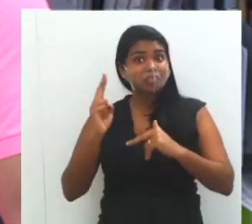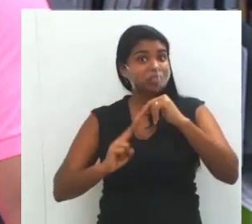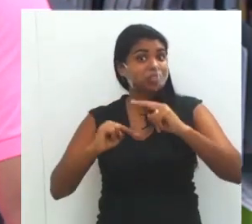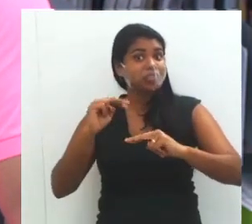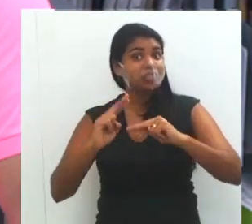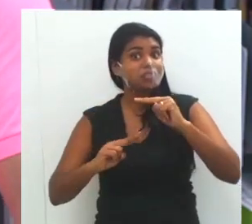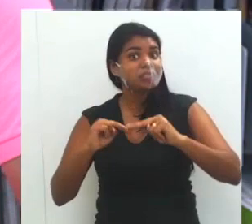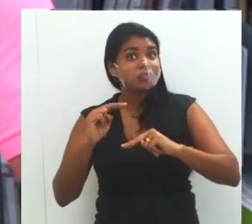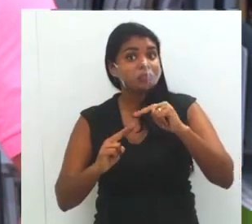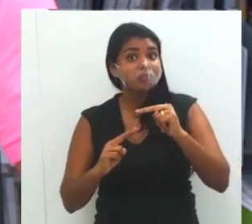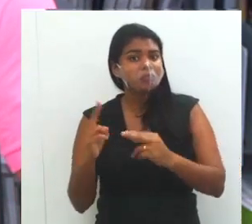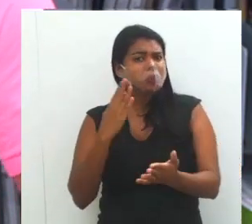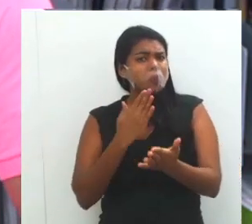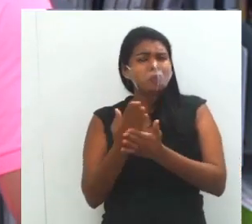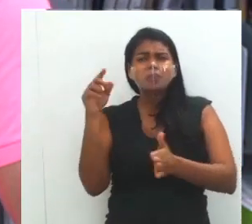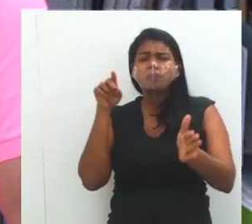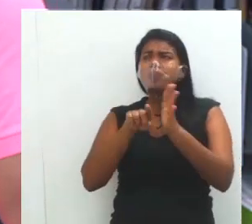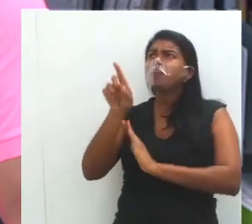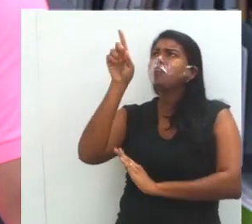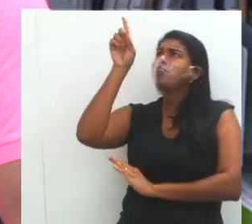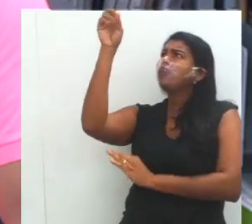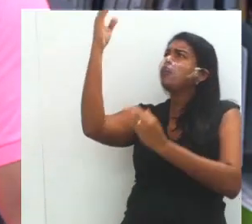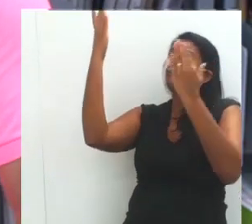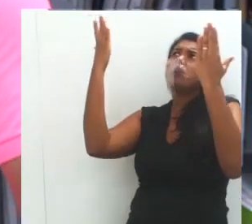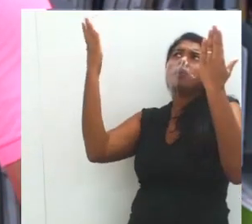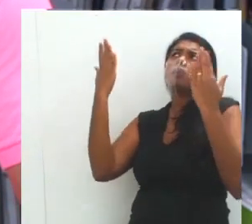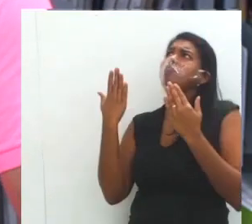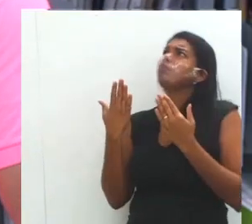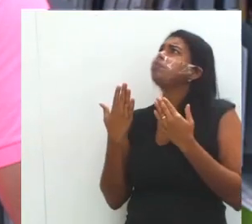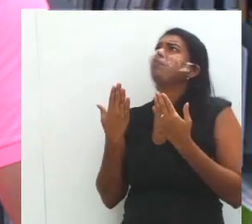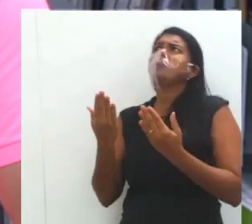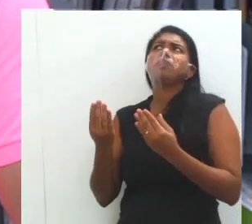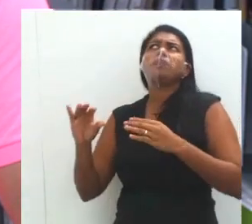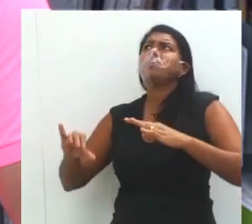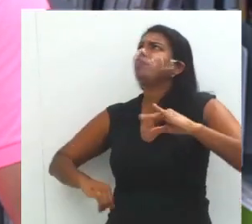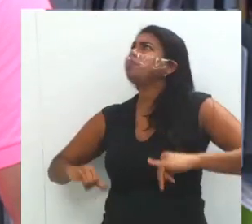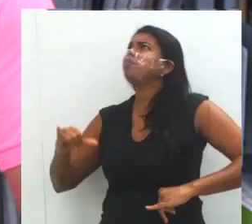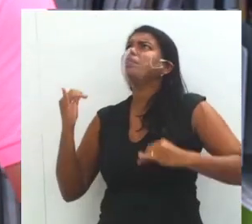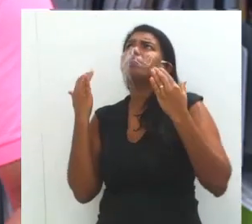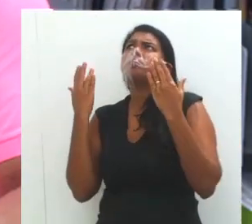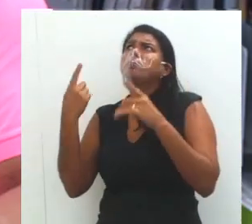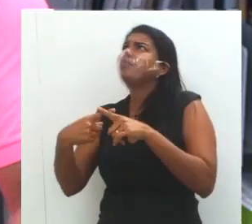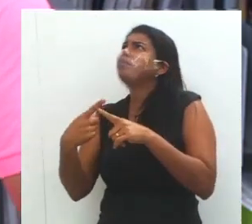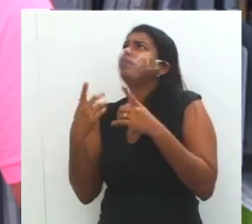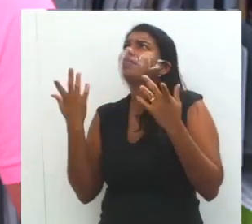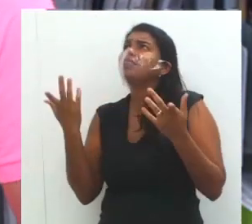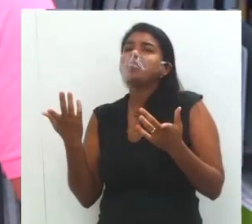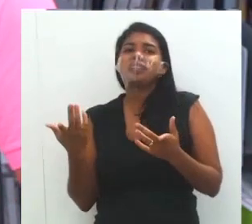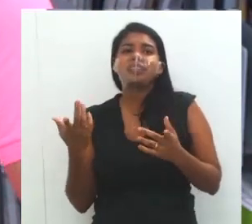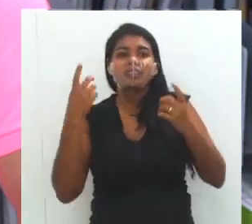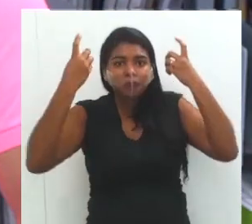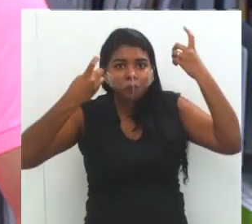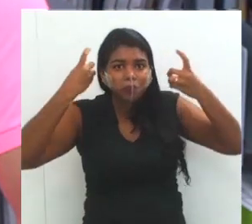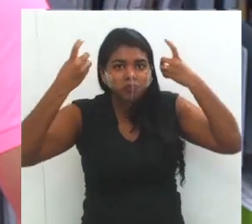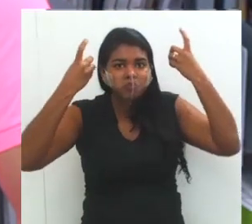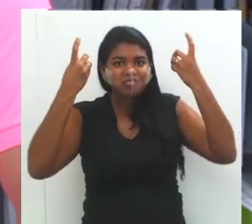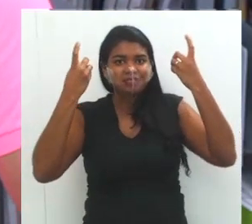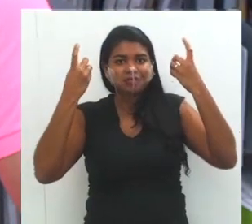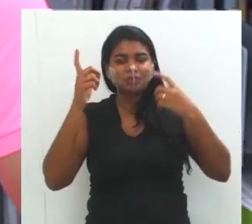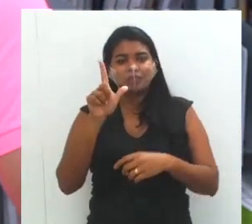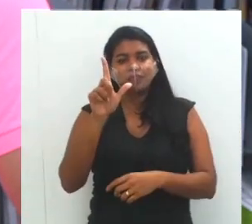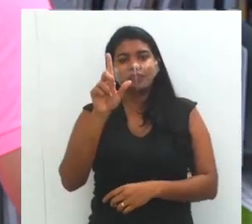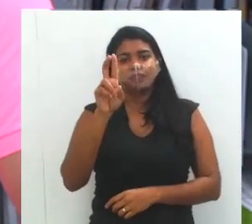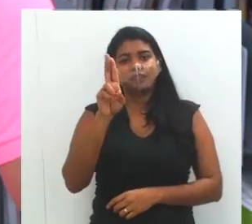João. E aí ele começa a perguntar a Deus, né? Por que tamanha judiação? Então observe a preocupação que